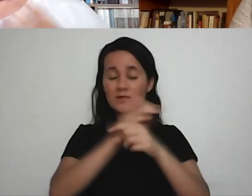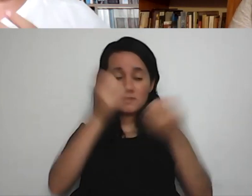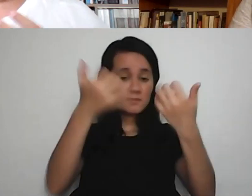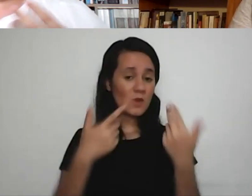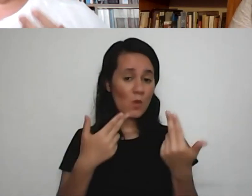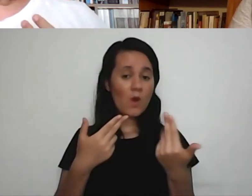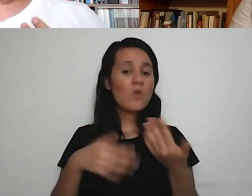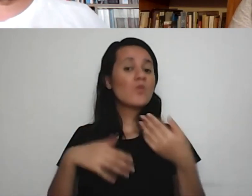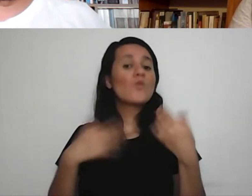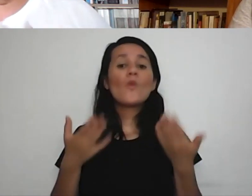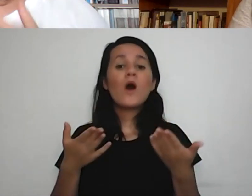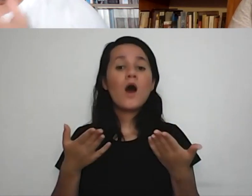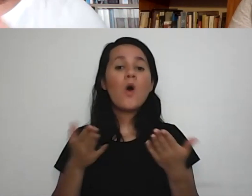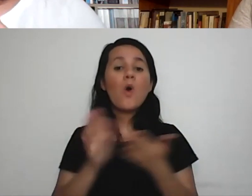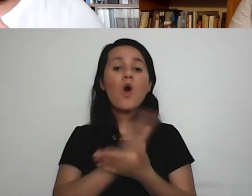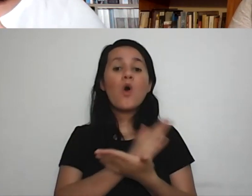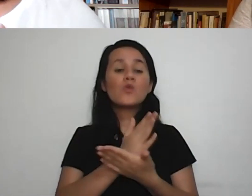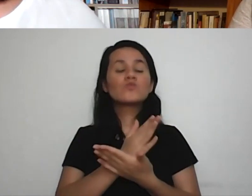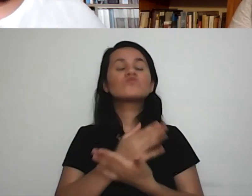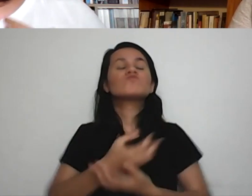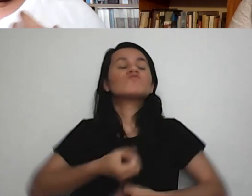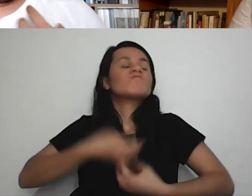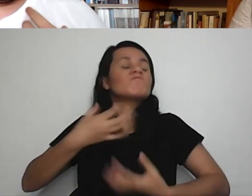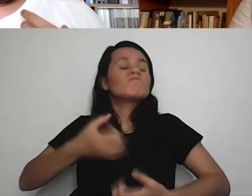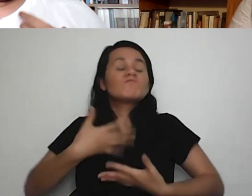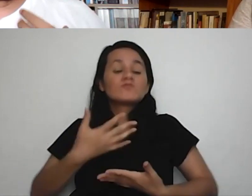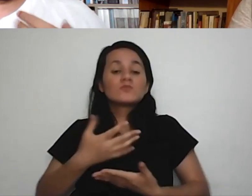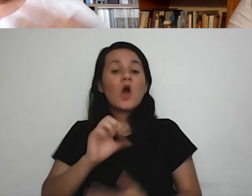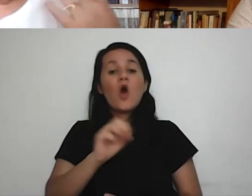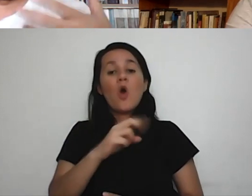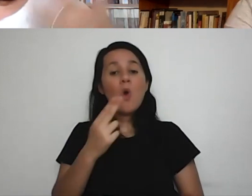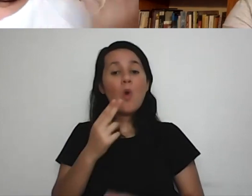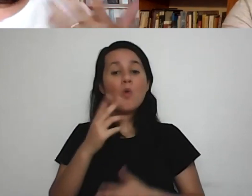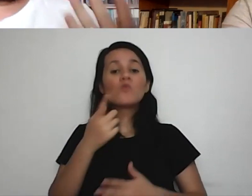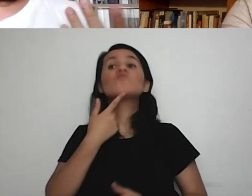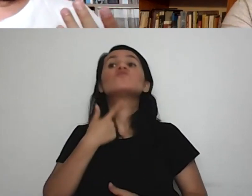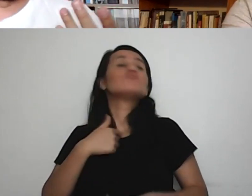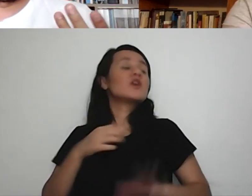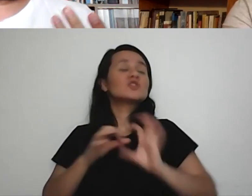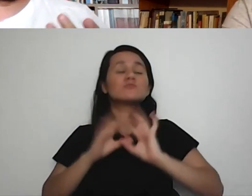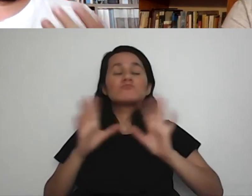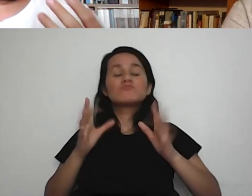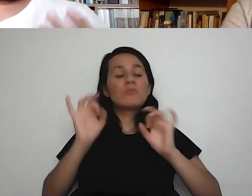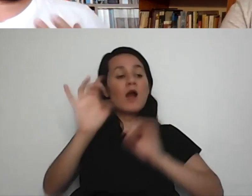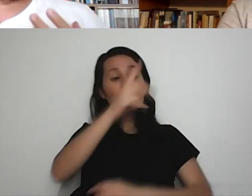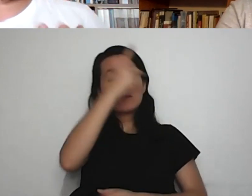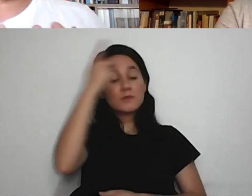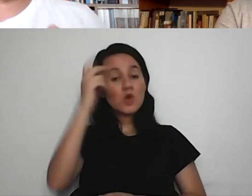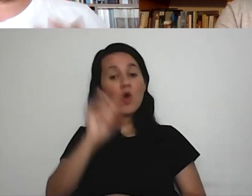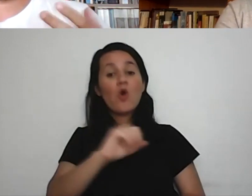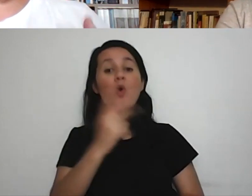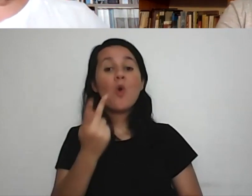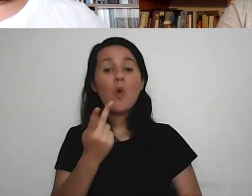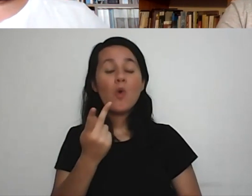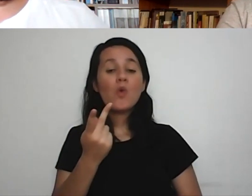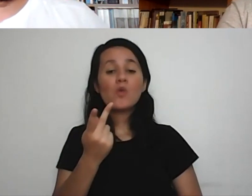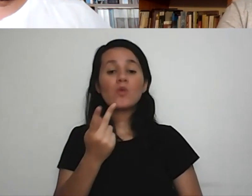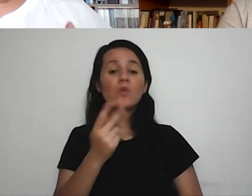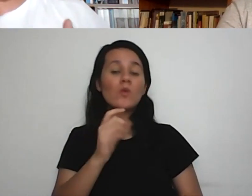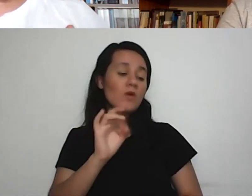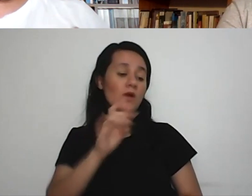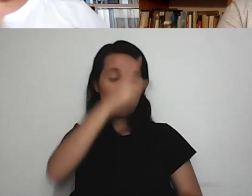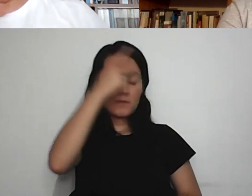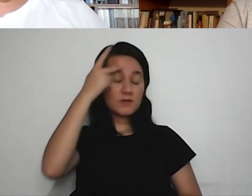em que parte elas são espontâneas, né? Vontade livre dessas pessoas, ou a própria resposta já é